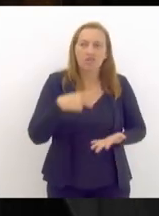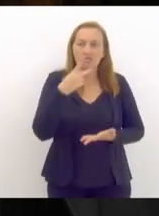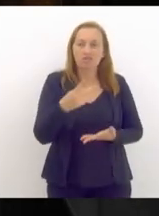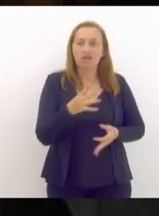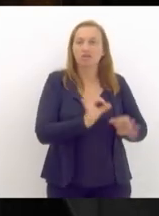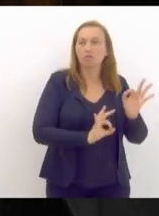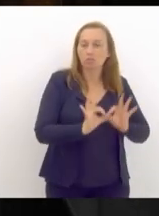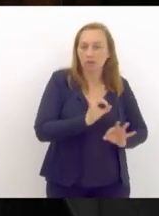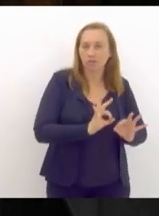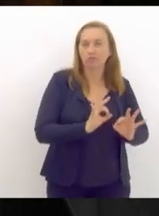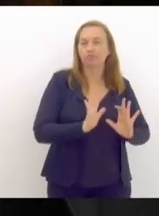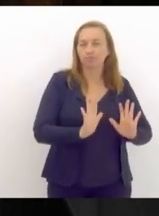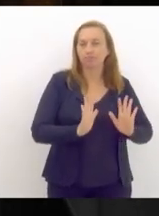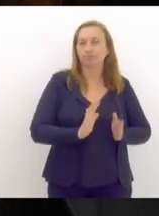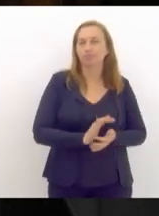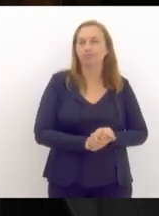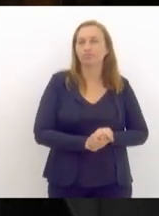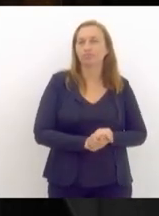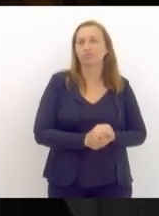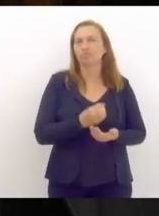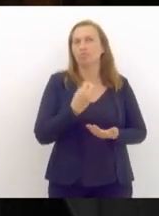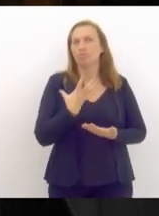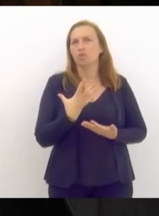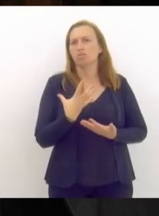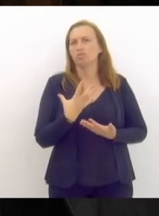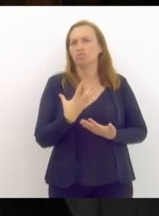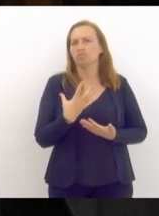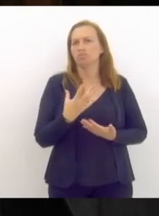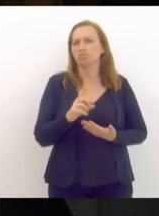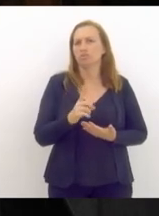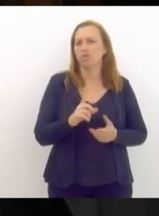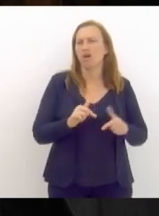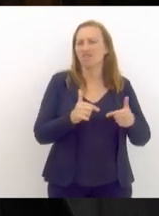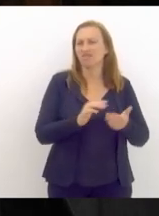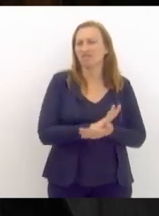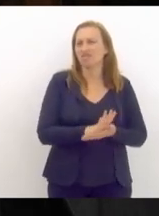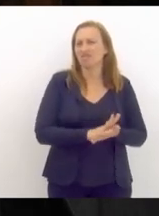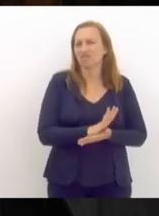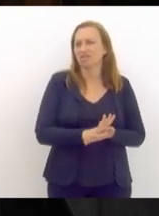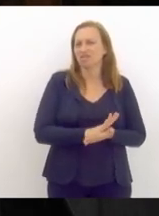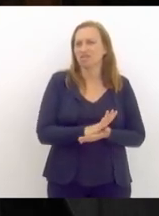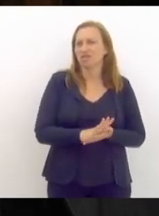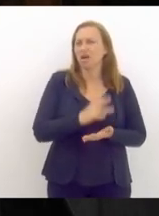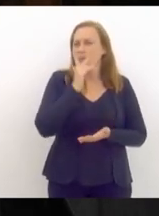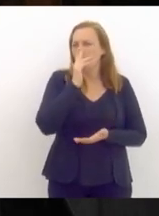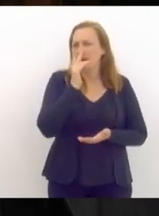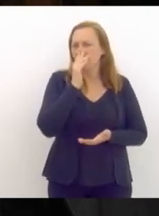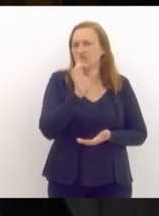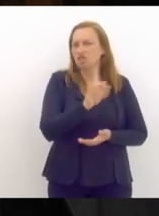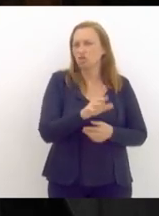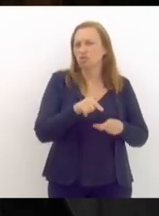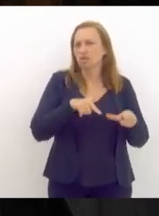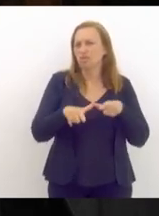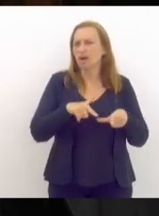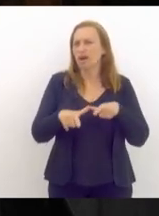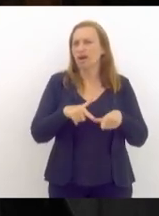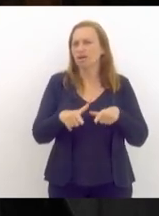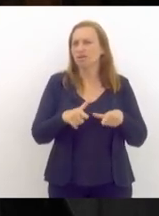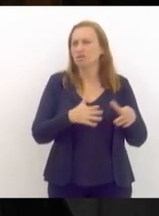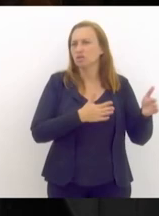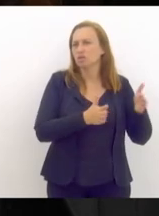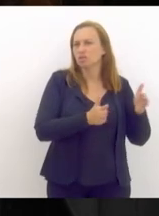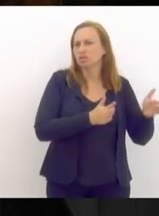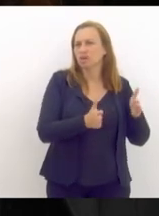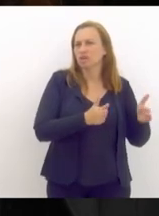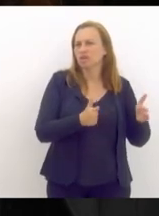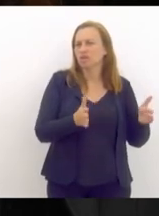diz que tem um plano de contingência. Bom, não funciona. ela parece que só trabalha nesse período e